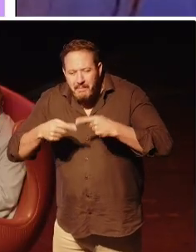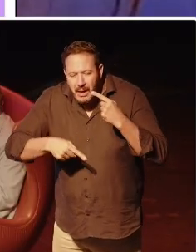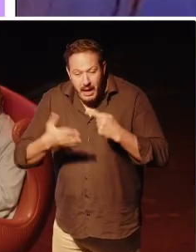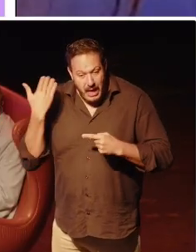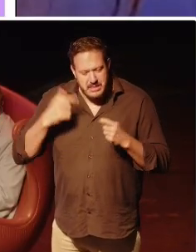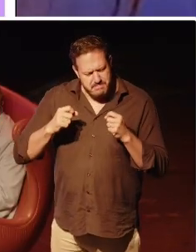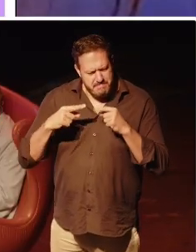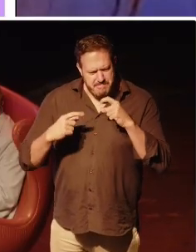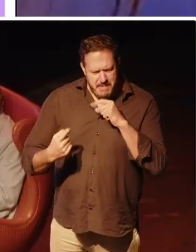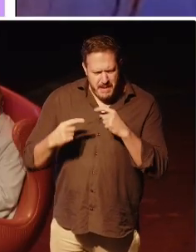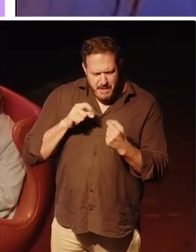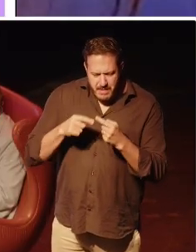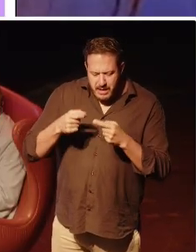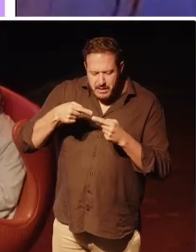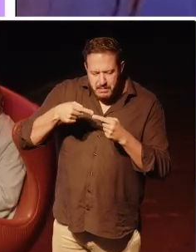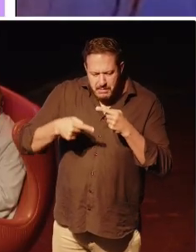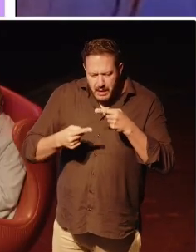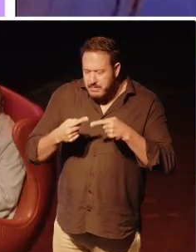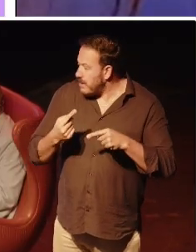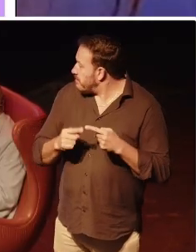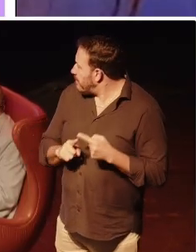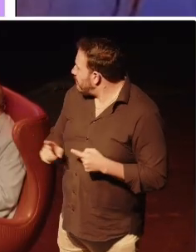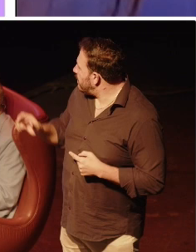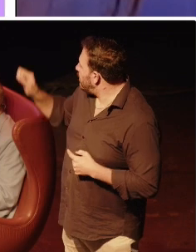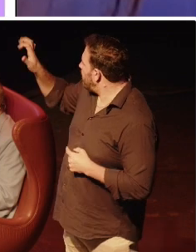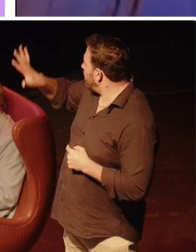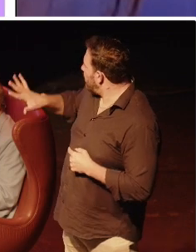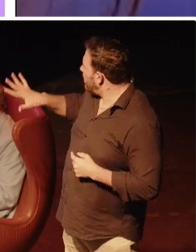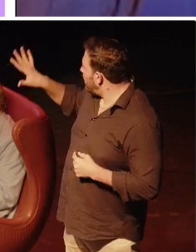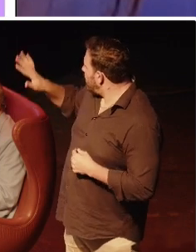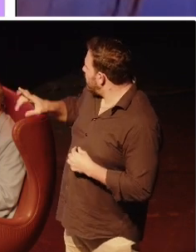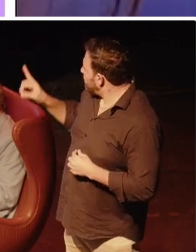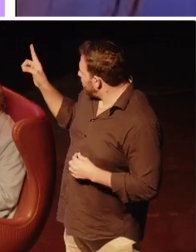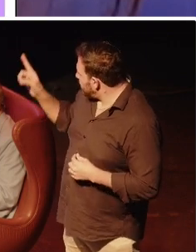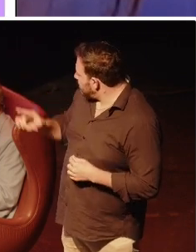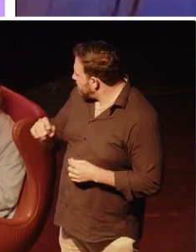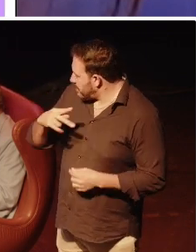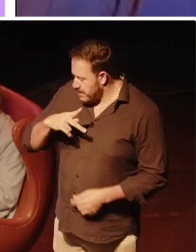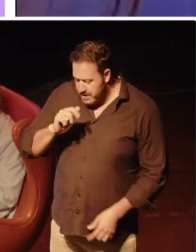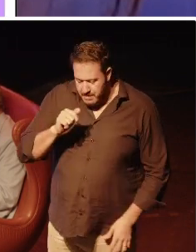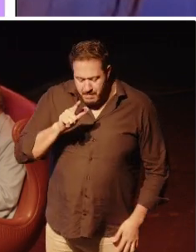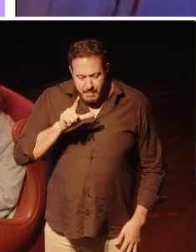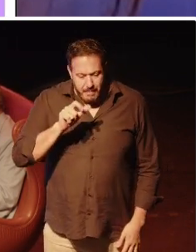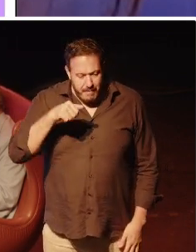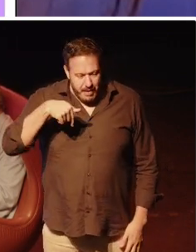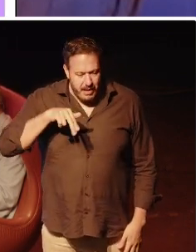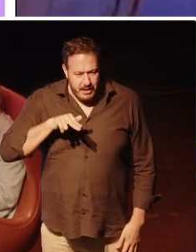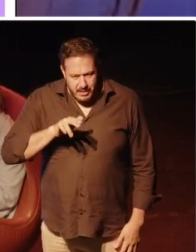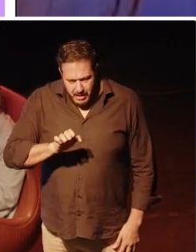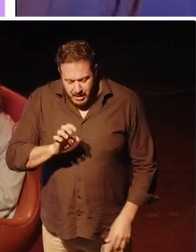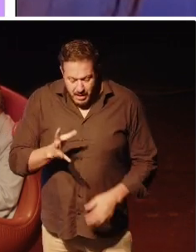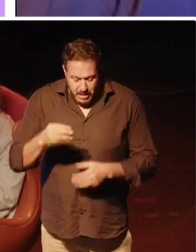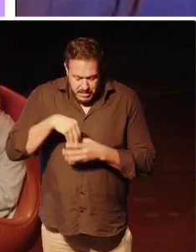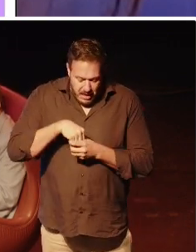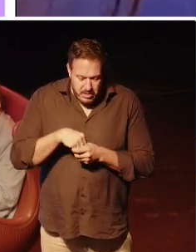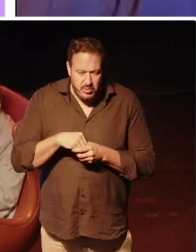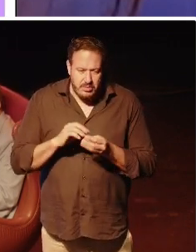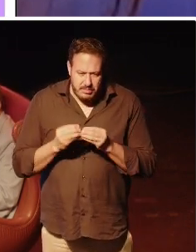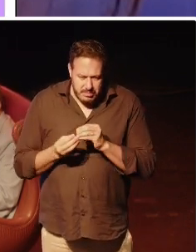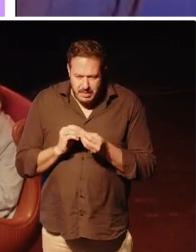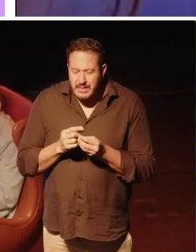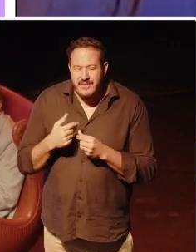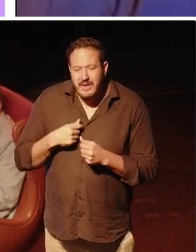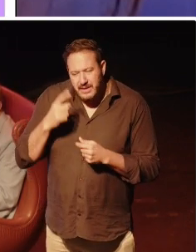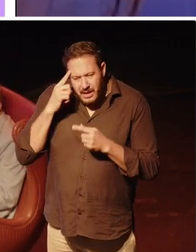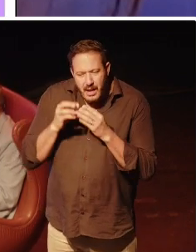tinha. Então, aqui a placa e o que acontece dentro do neurônio. Então, a gente vai perdendo